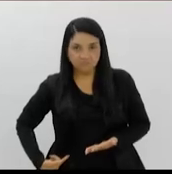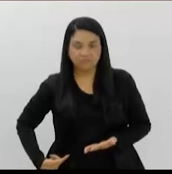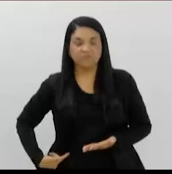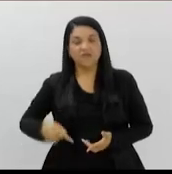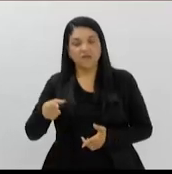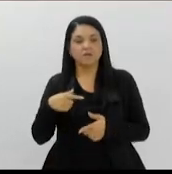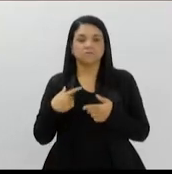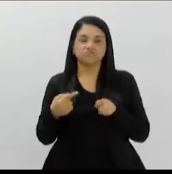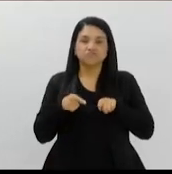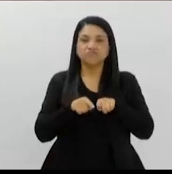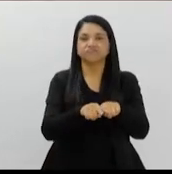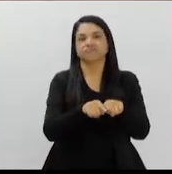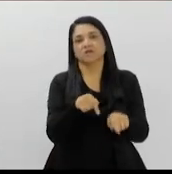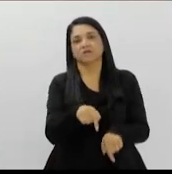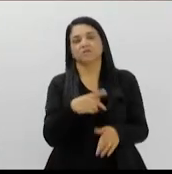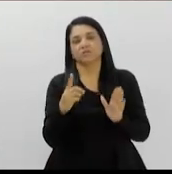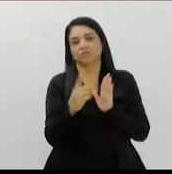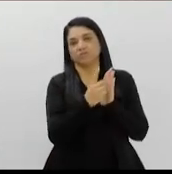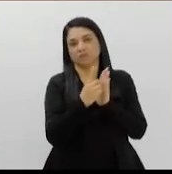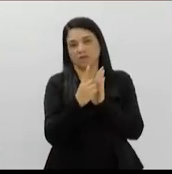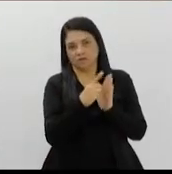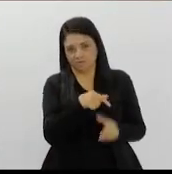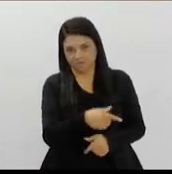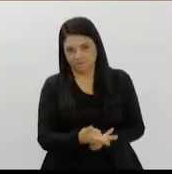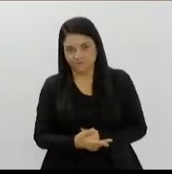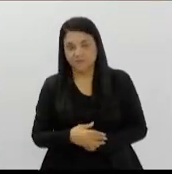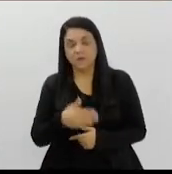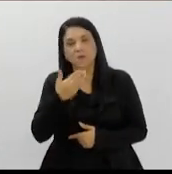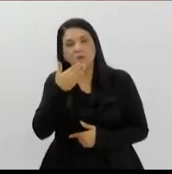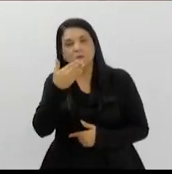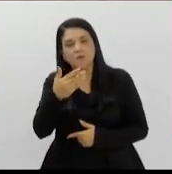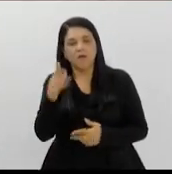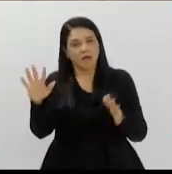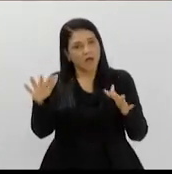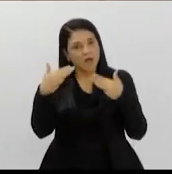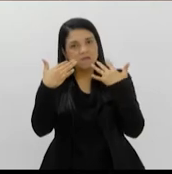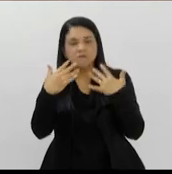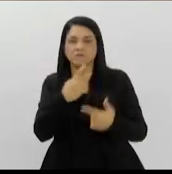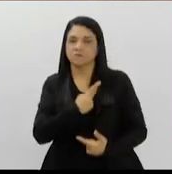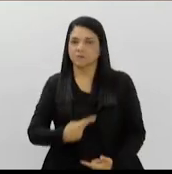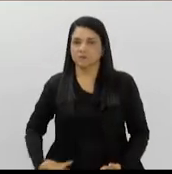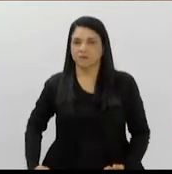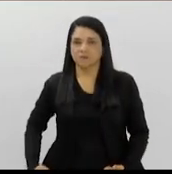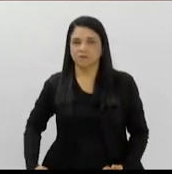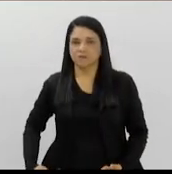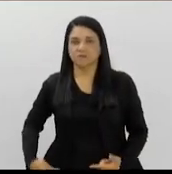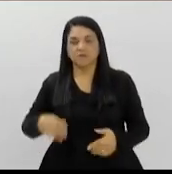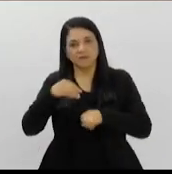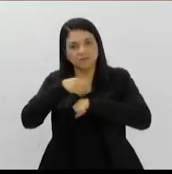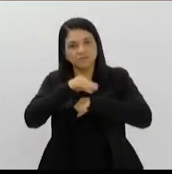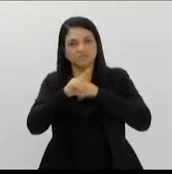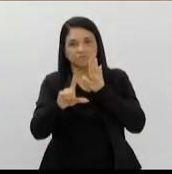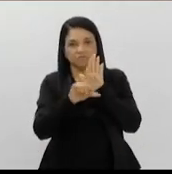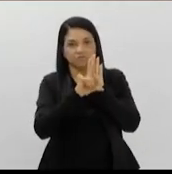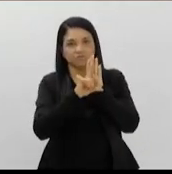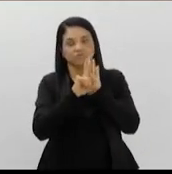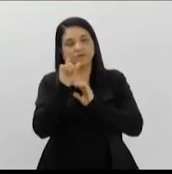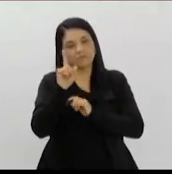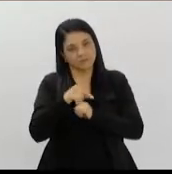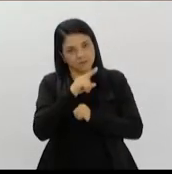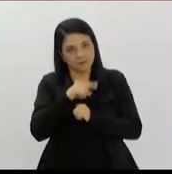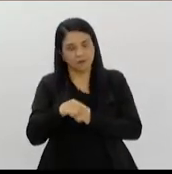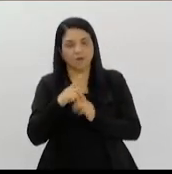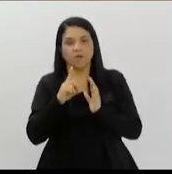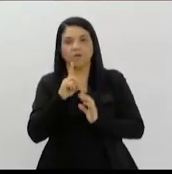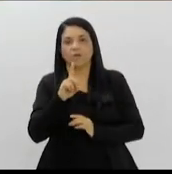do reboque no Rio de Janeiro. Então, presidente, eu peço a atenção de Vossa Excelência na indicação legislativa que extingue o DETRO para botar para